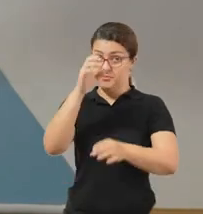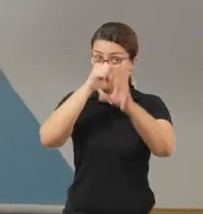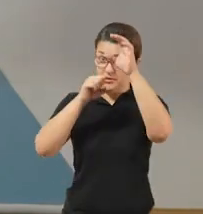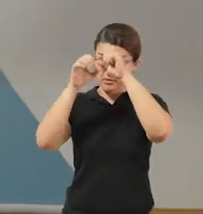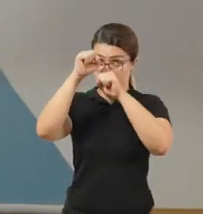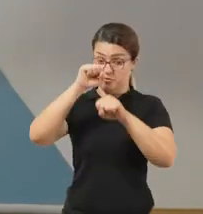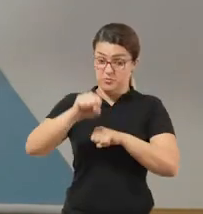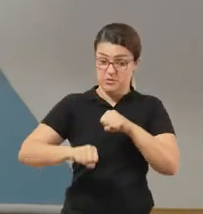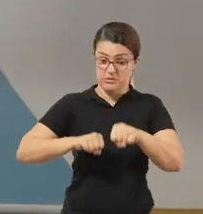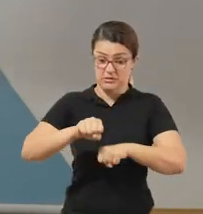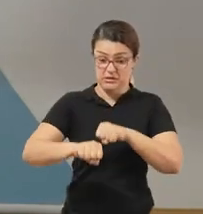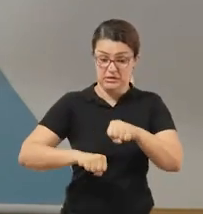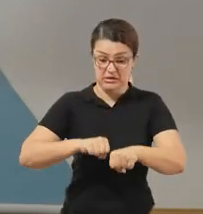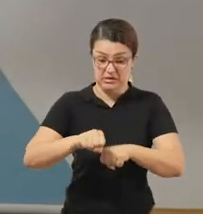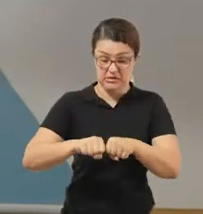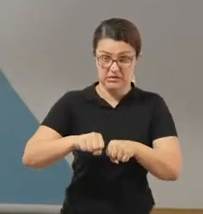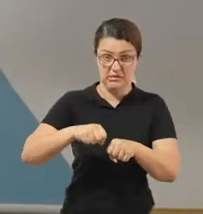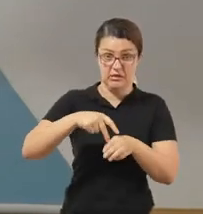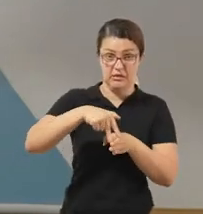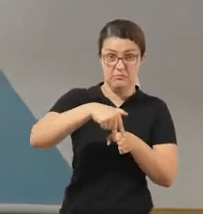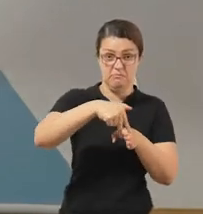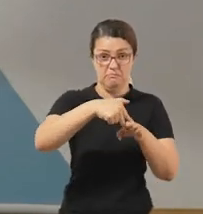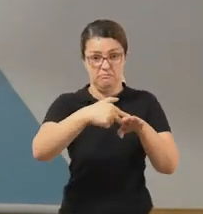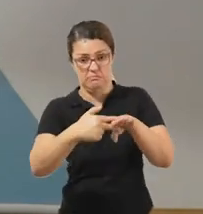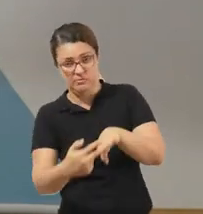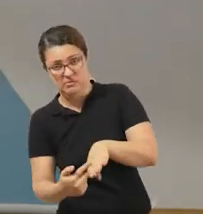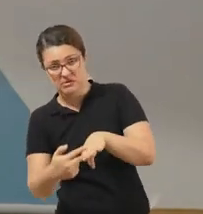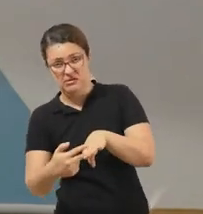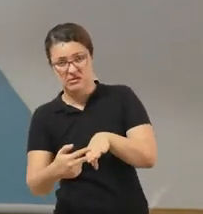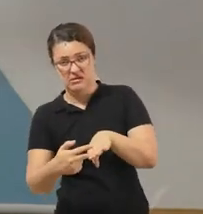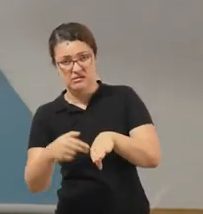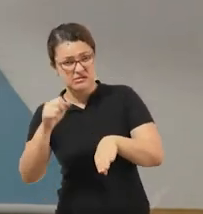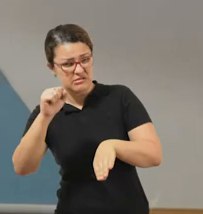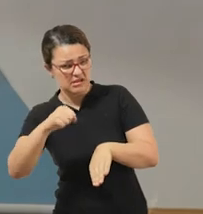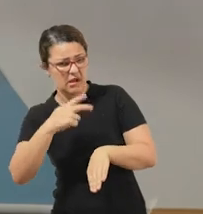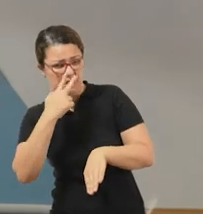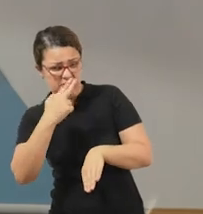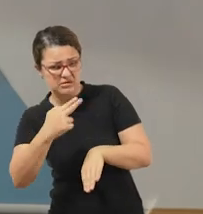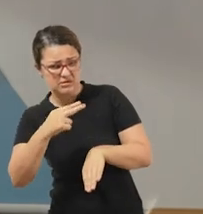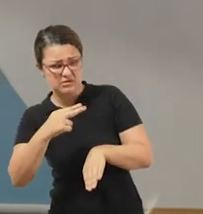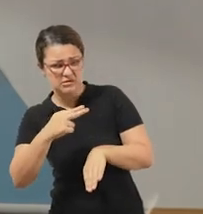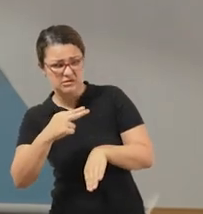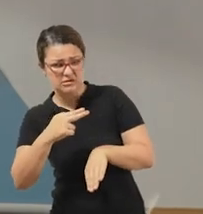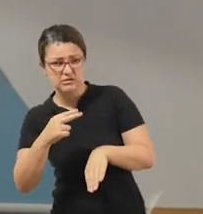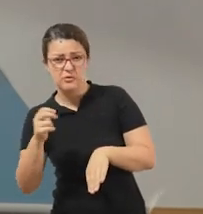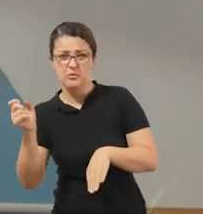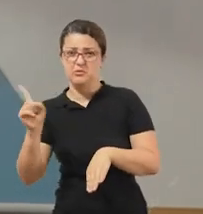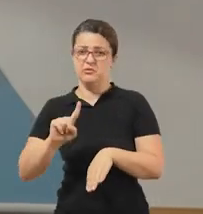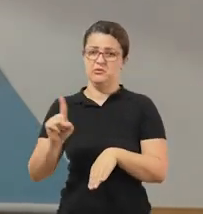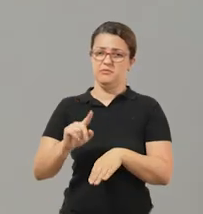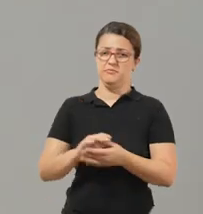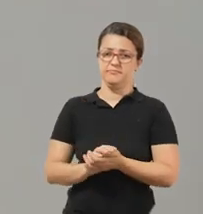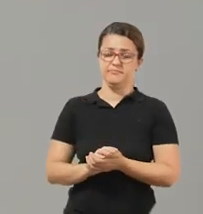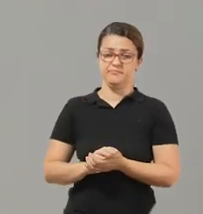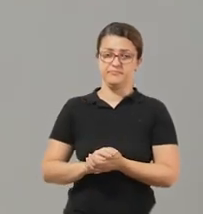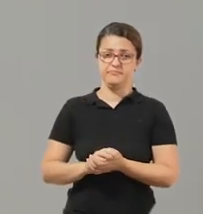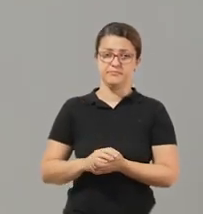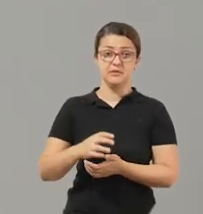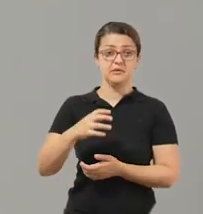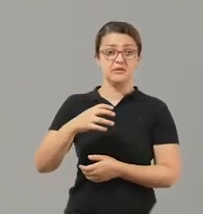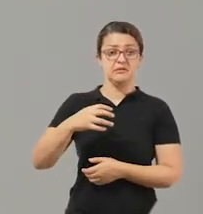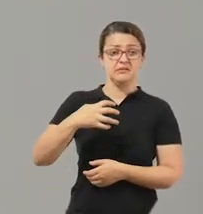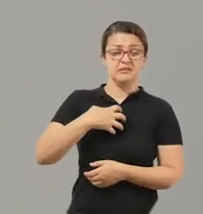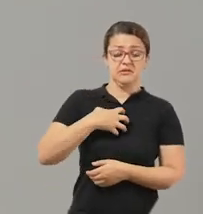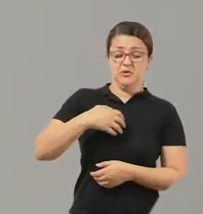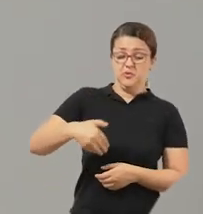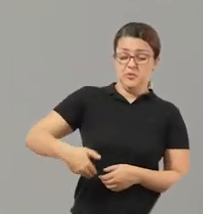É provável ou improvável? Né? A criança vai responder para você. E aqui, ó, sentir fome ao longo